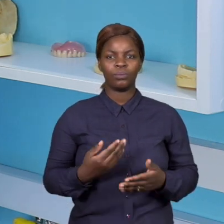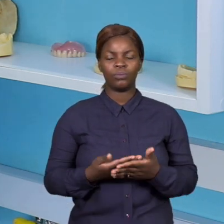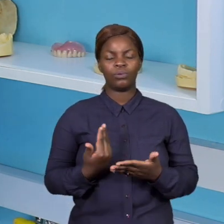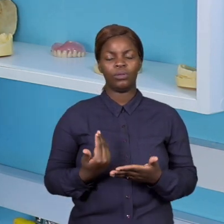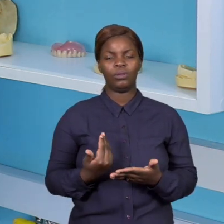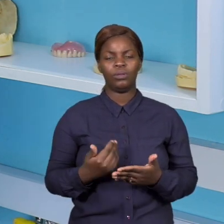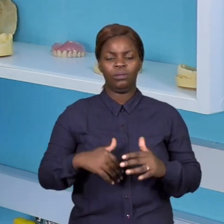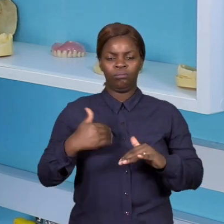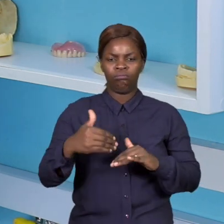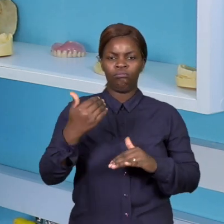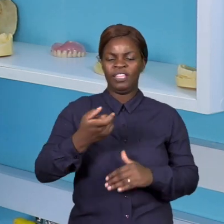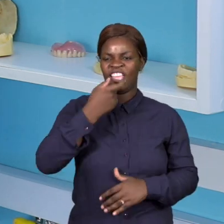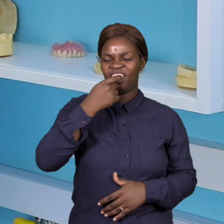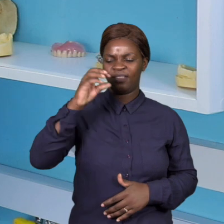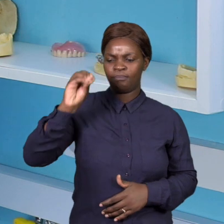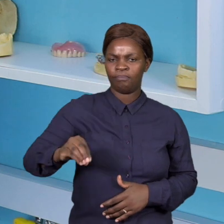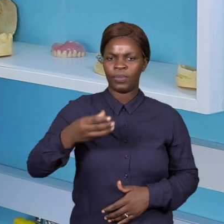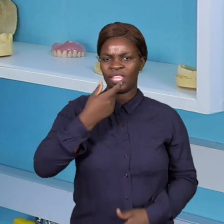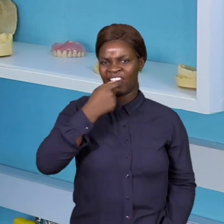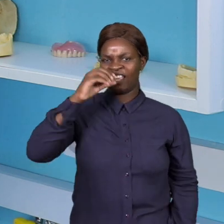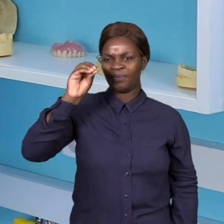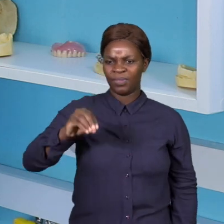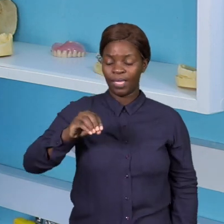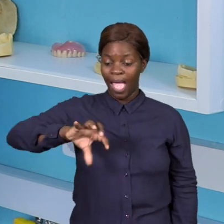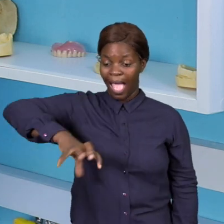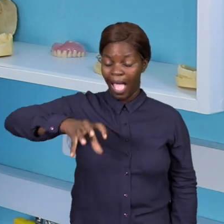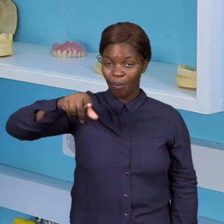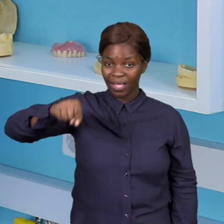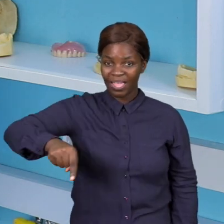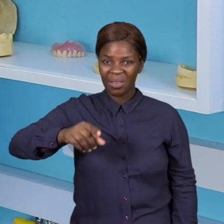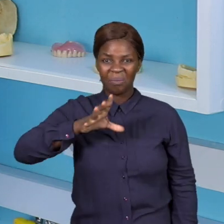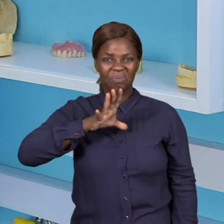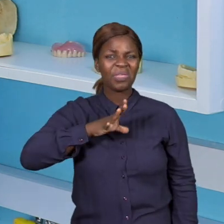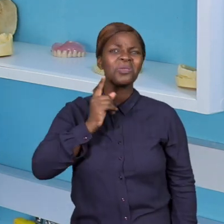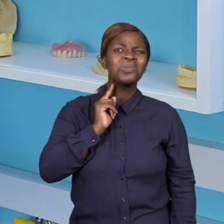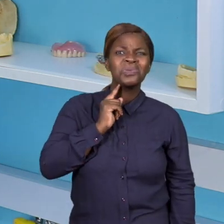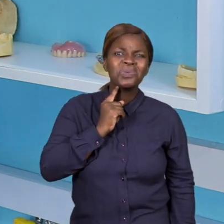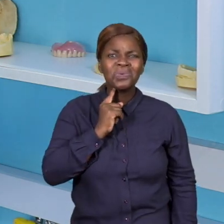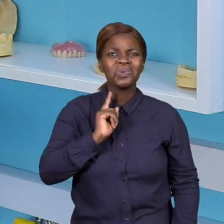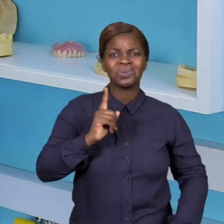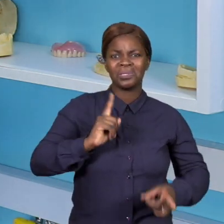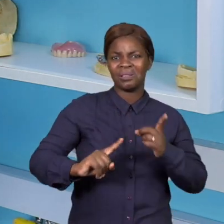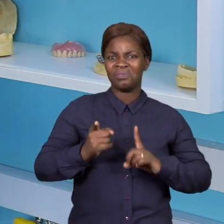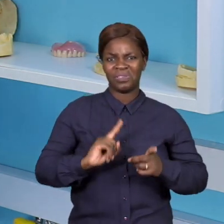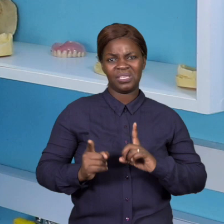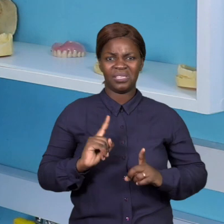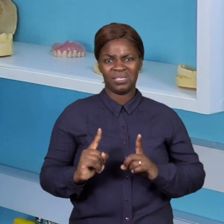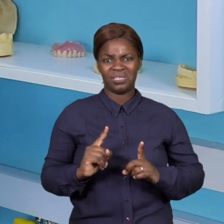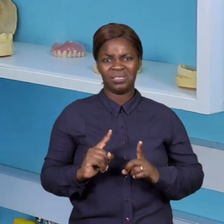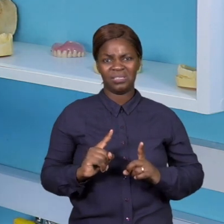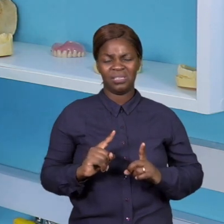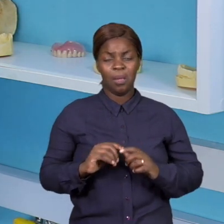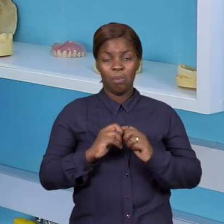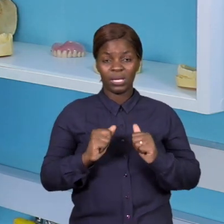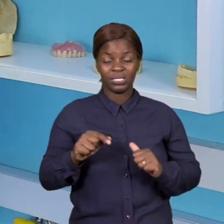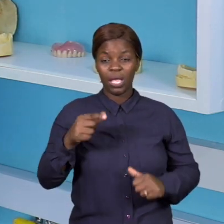colocamos a placa dentro. A água vai acumulando bactérias. As placas, normalmente, na sua zona